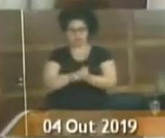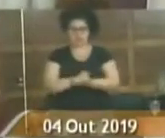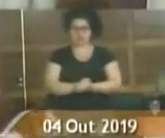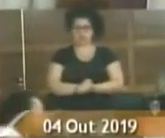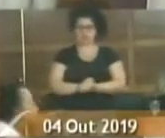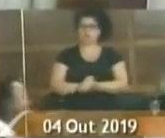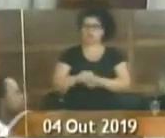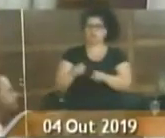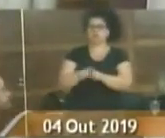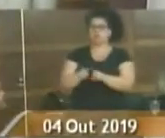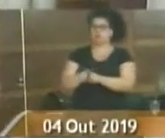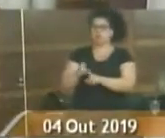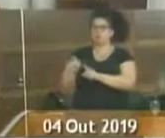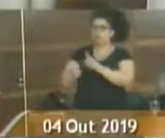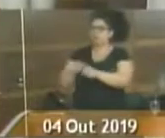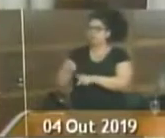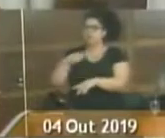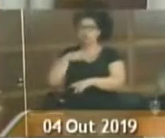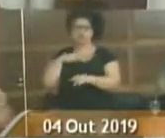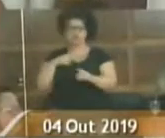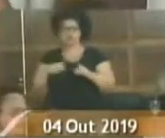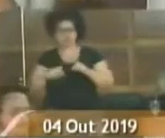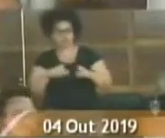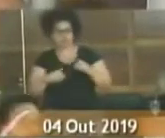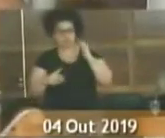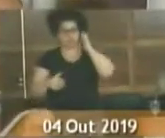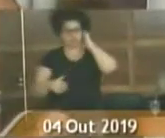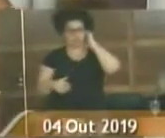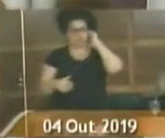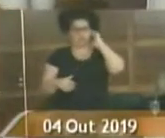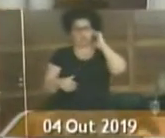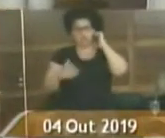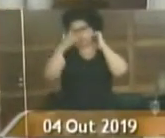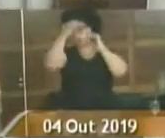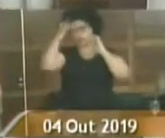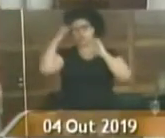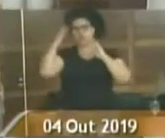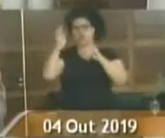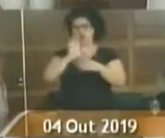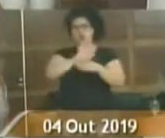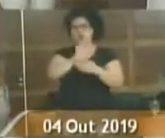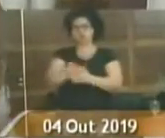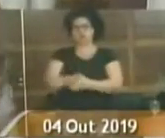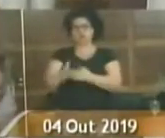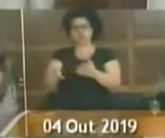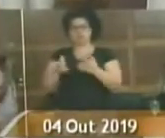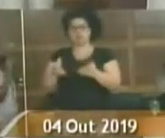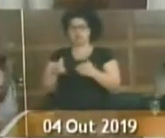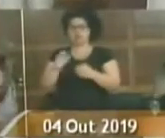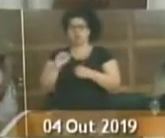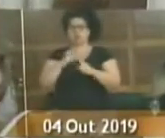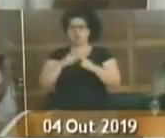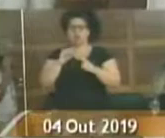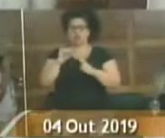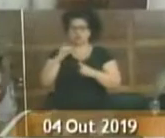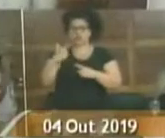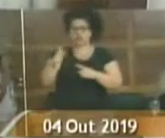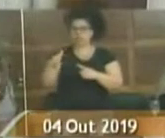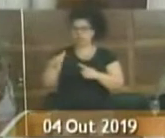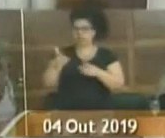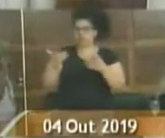da população que está se mobilizando em dar um lar temporário. Porque, se não existir essa integração